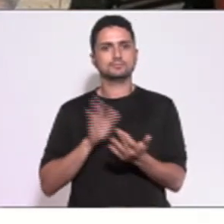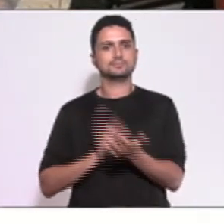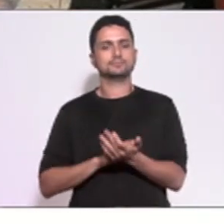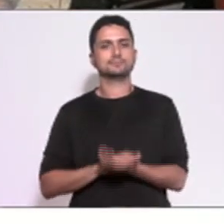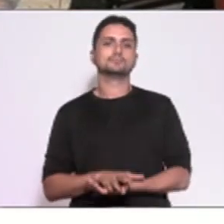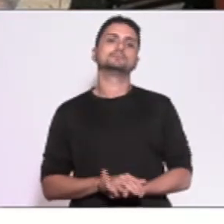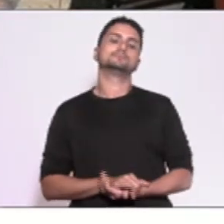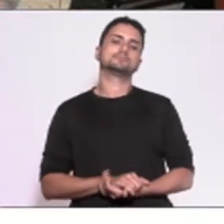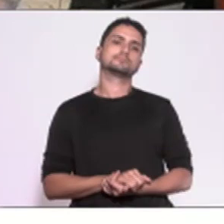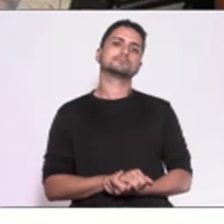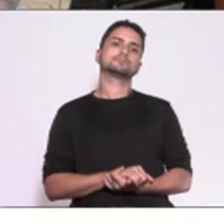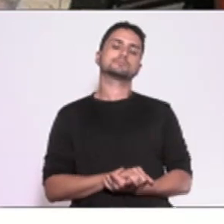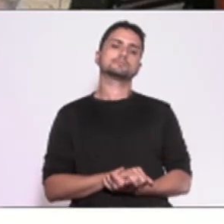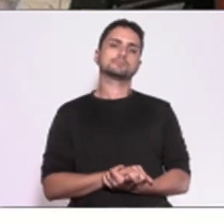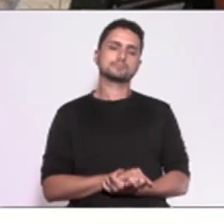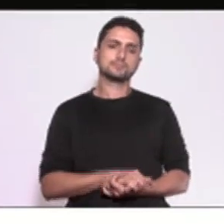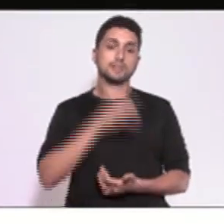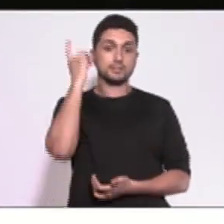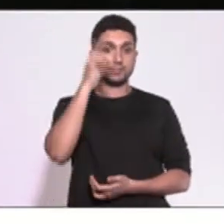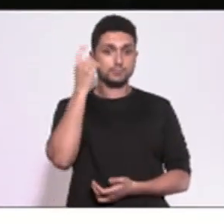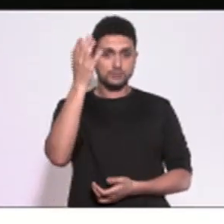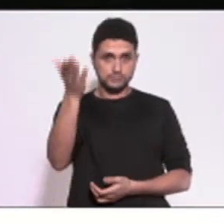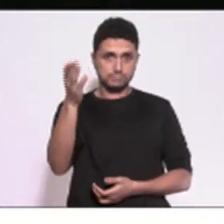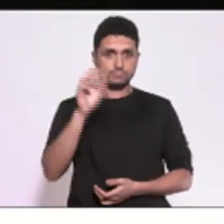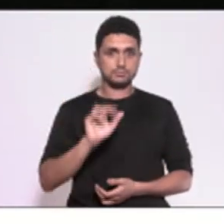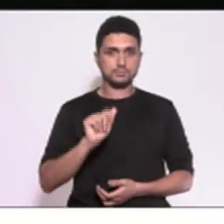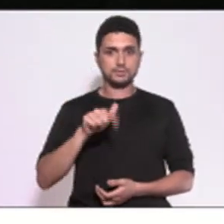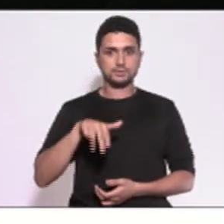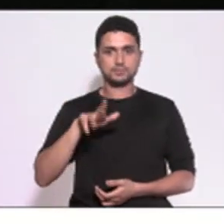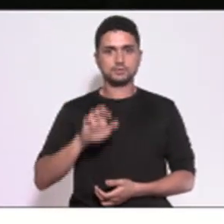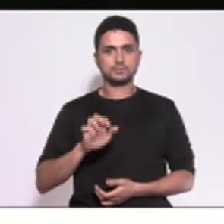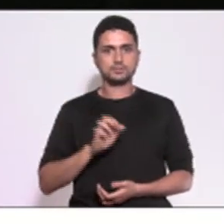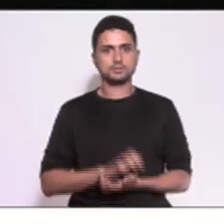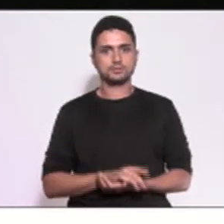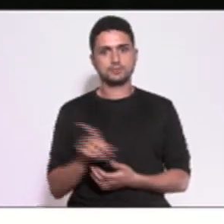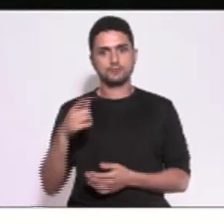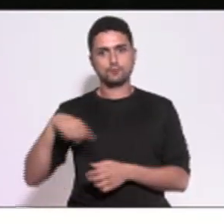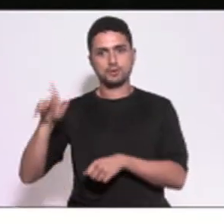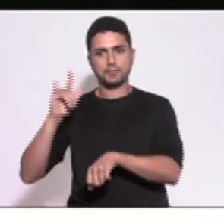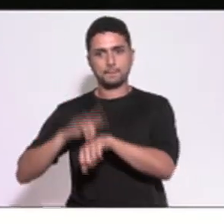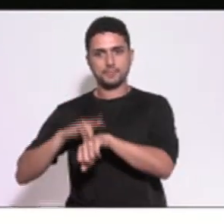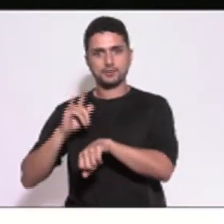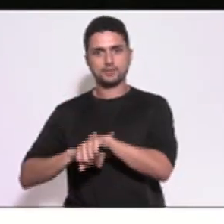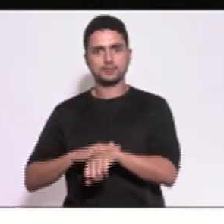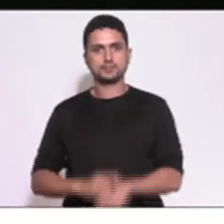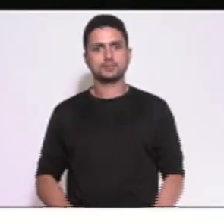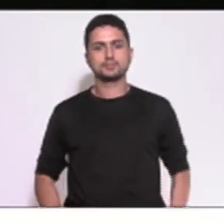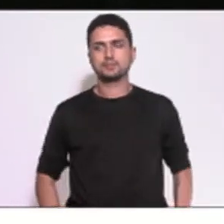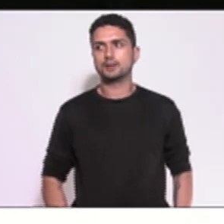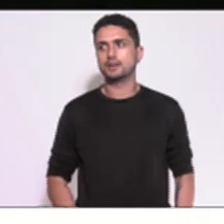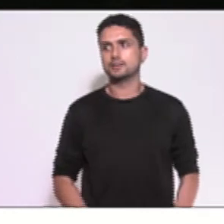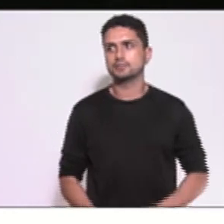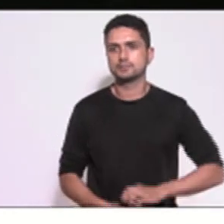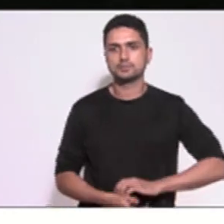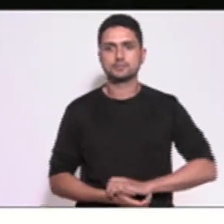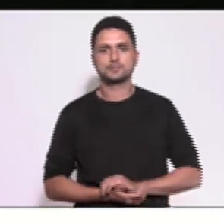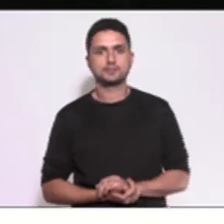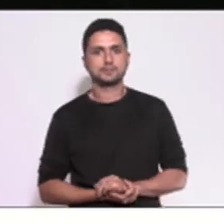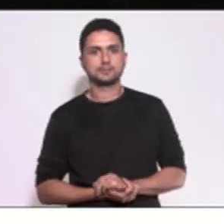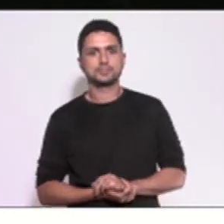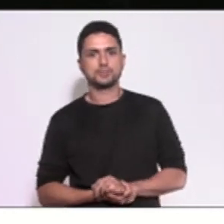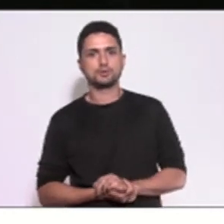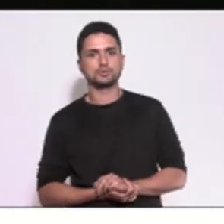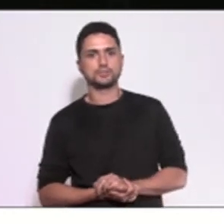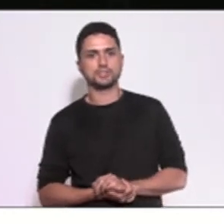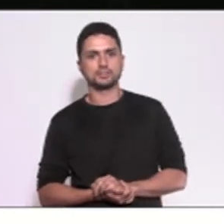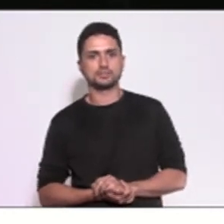Boa noite a todos. O deputado Alexandre Knoploch foi ao banheiro, mas eu confesso que fiquei aqui instigando para que